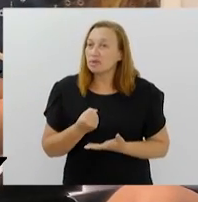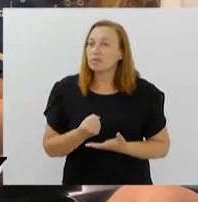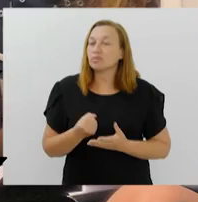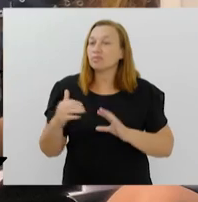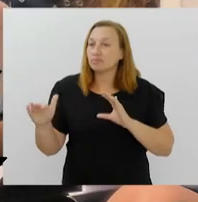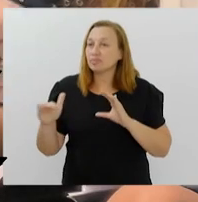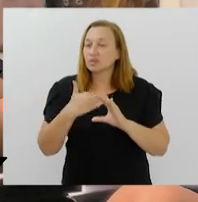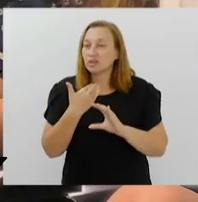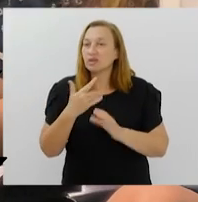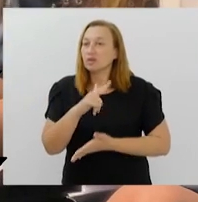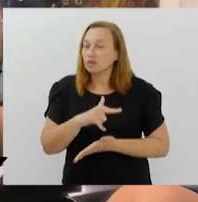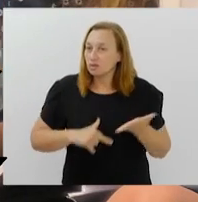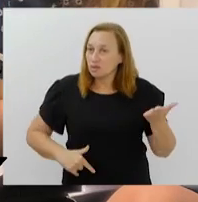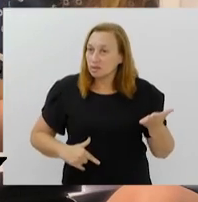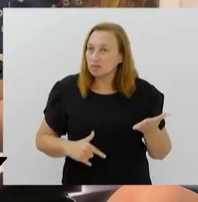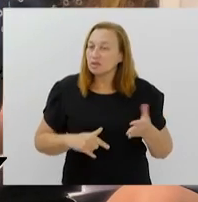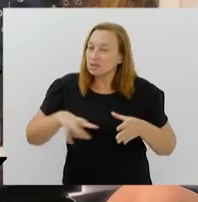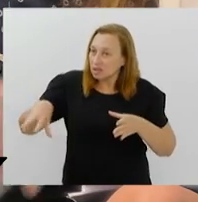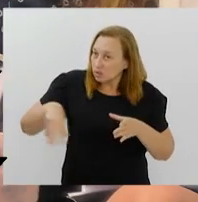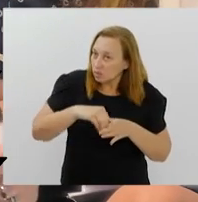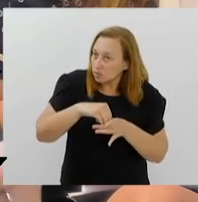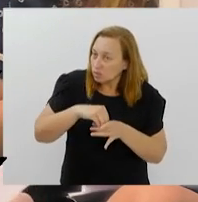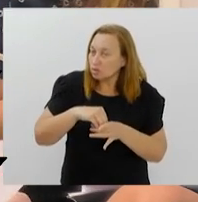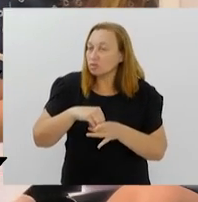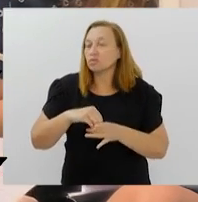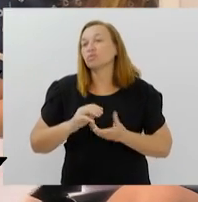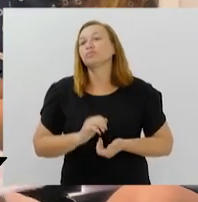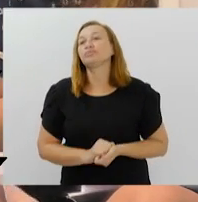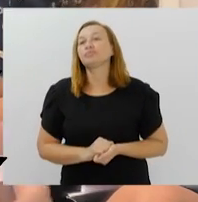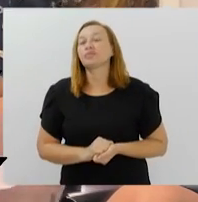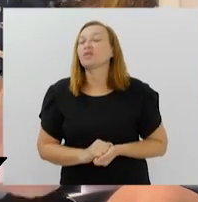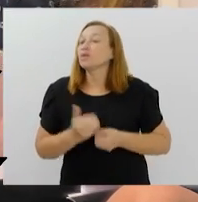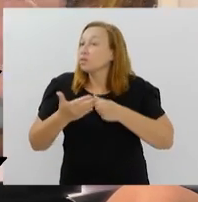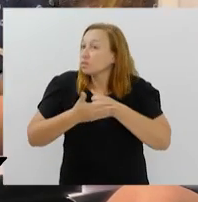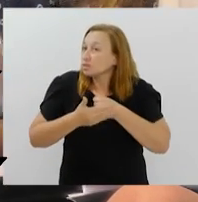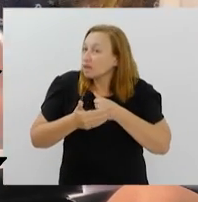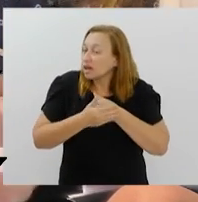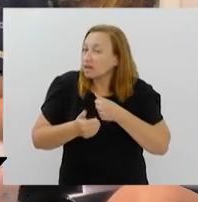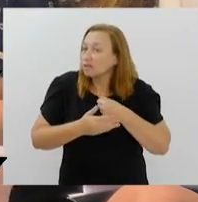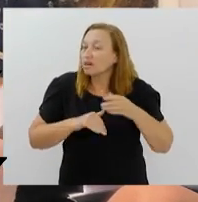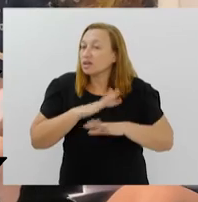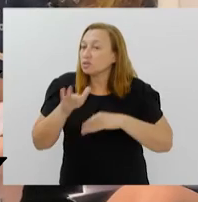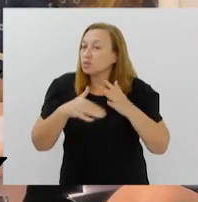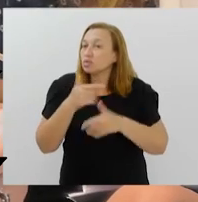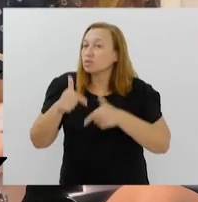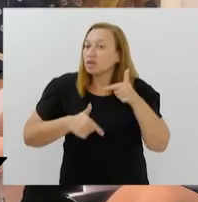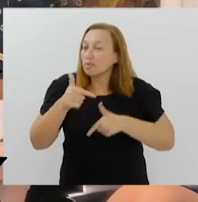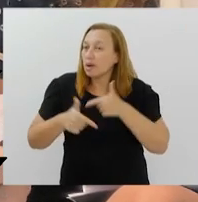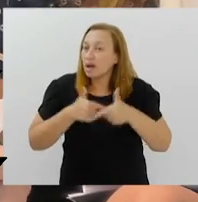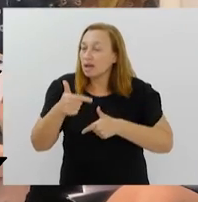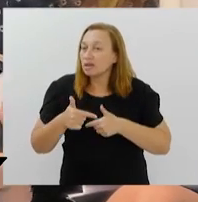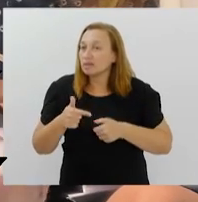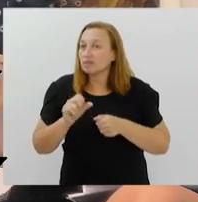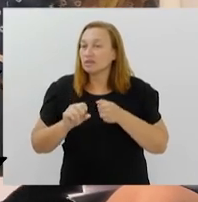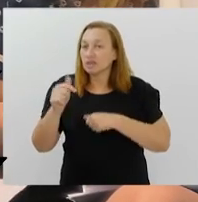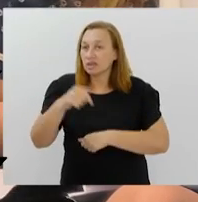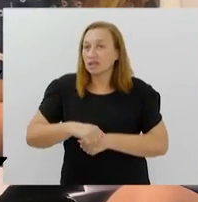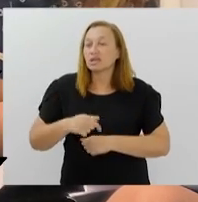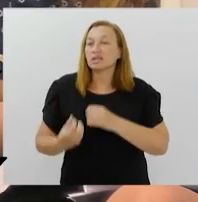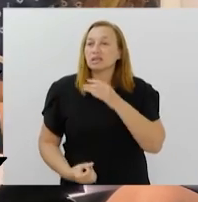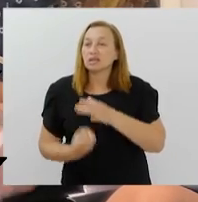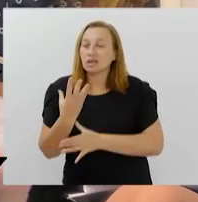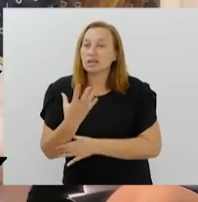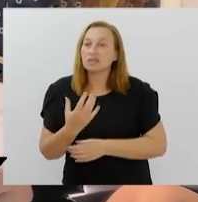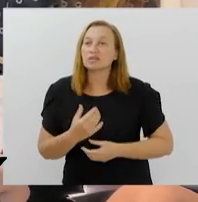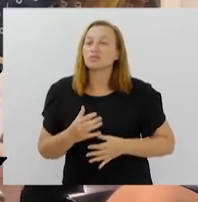o vosso documento será incluído com todo com todo carinho a todo o trabalho que tá sendo feito aqui nessa construção